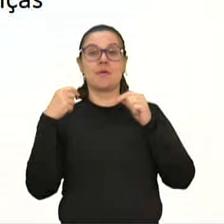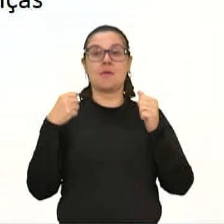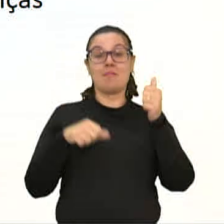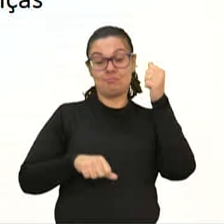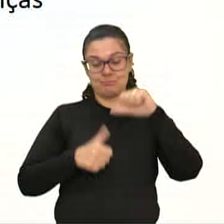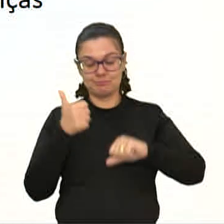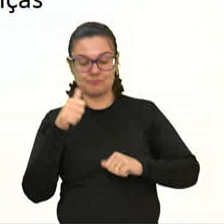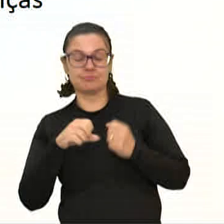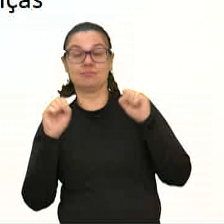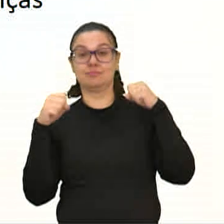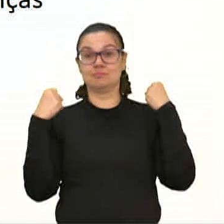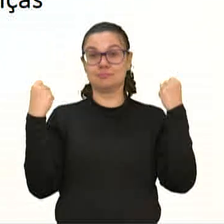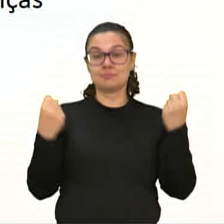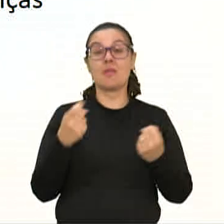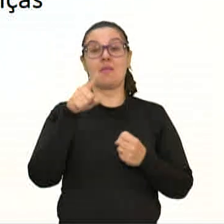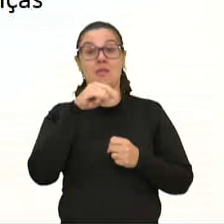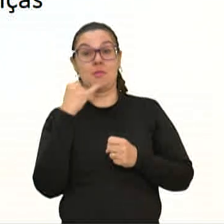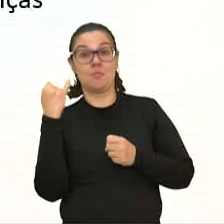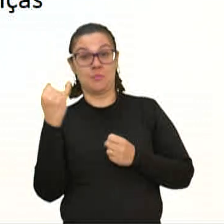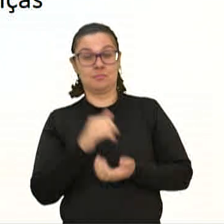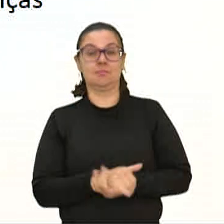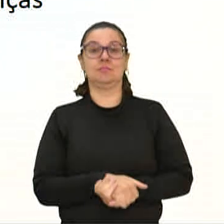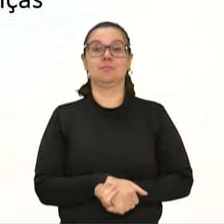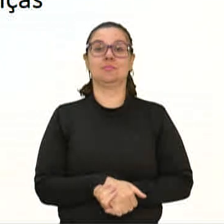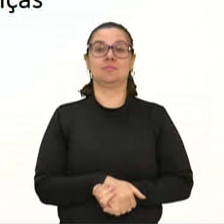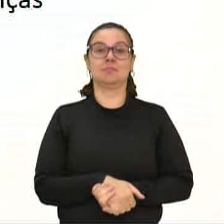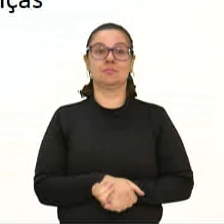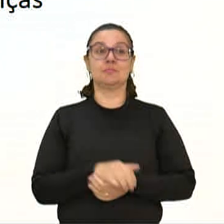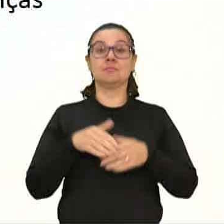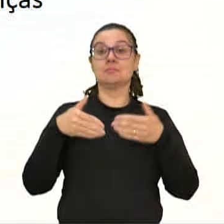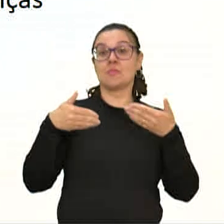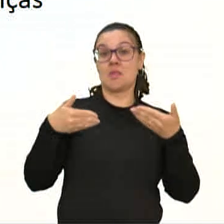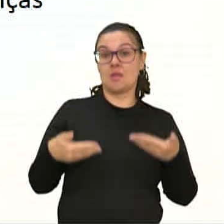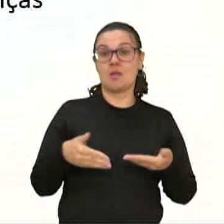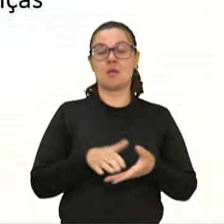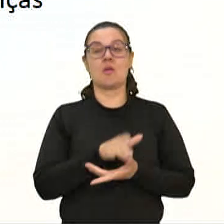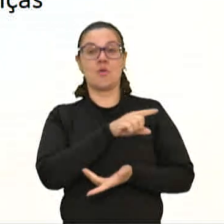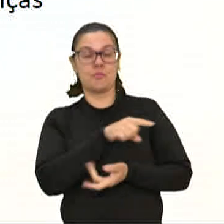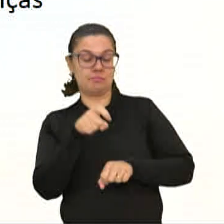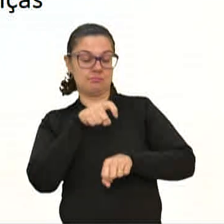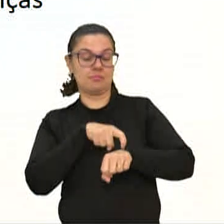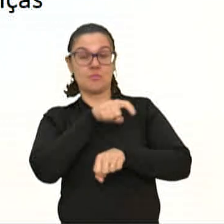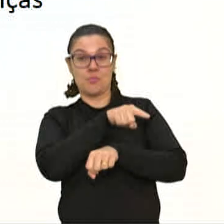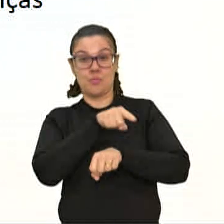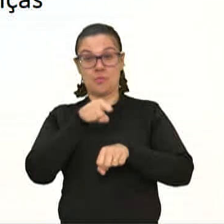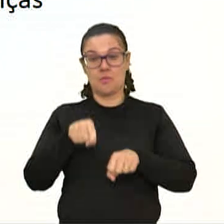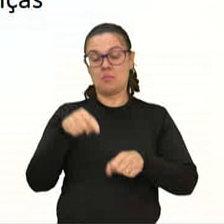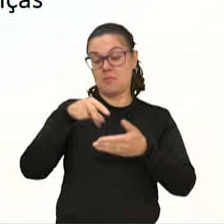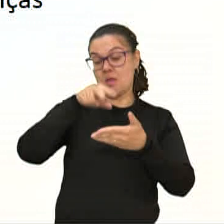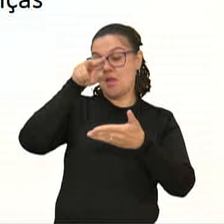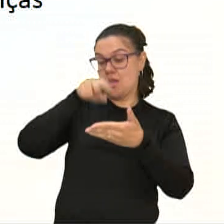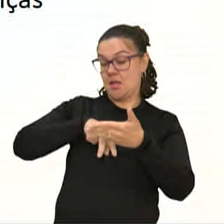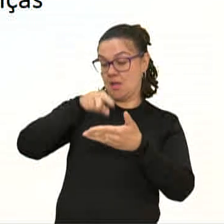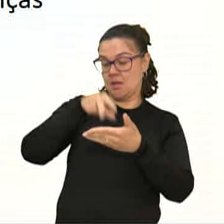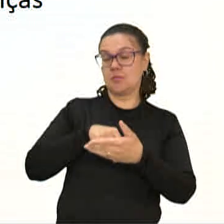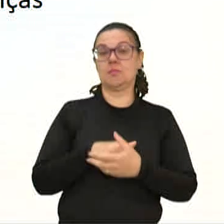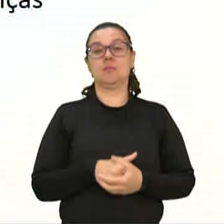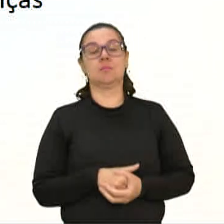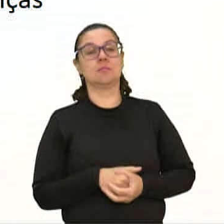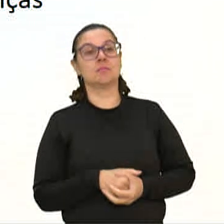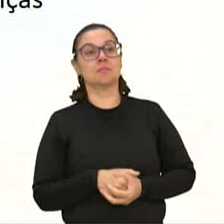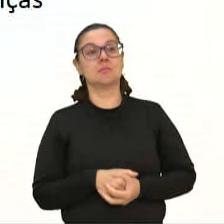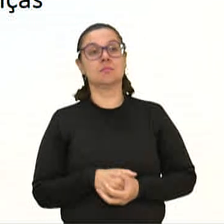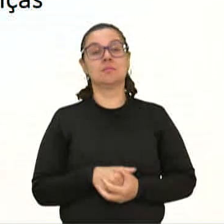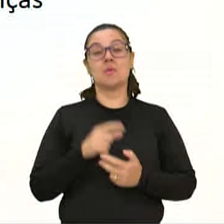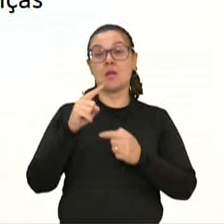avaliação, fazer uma avaliação física é importante. Então, vocês têm um tempinho para ler os